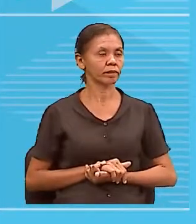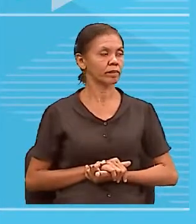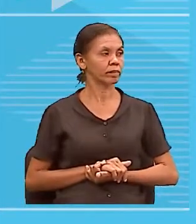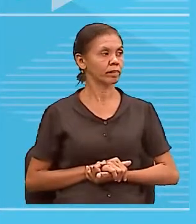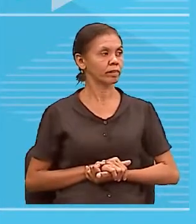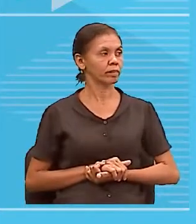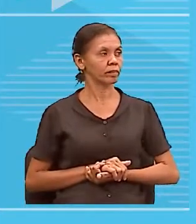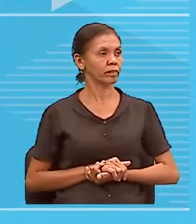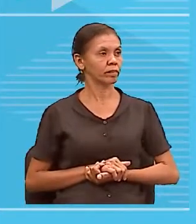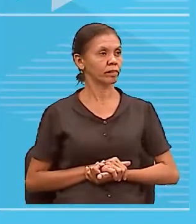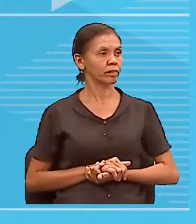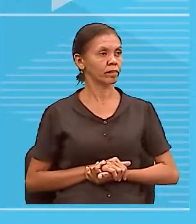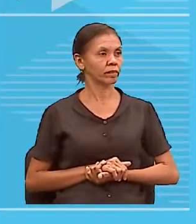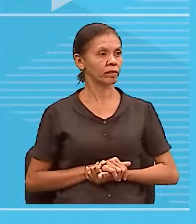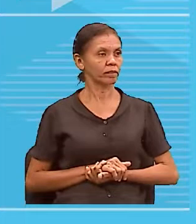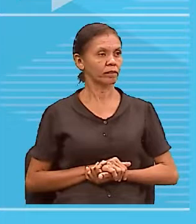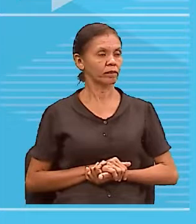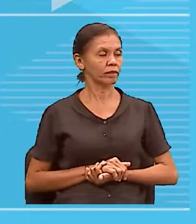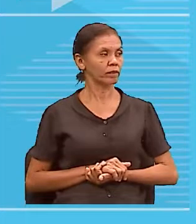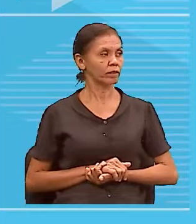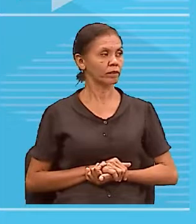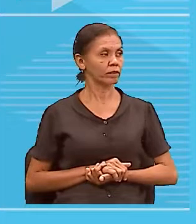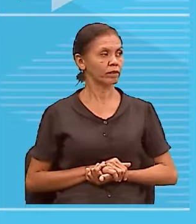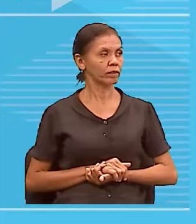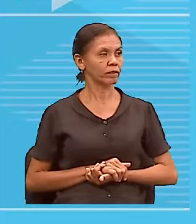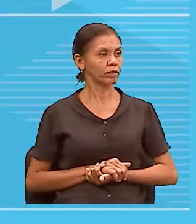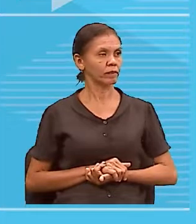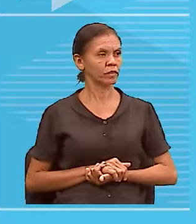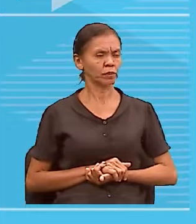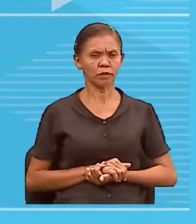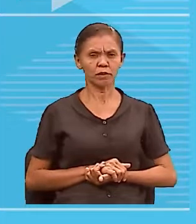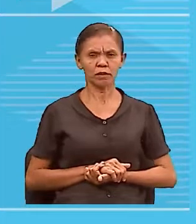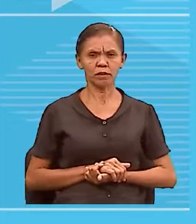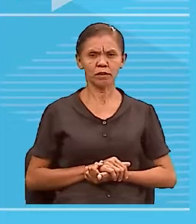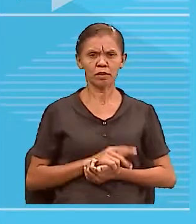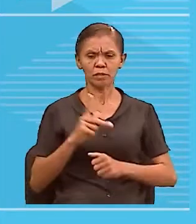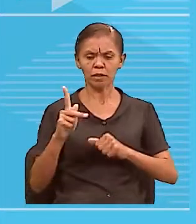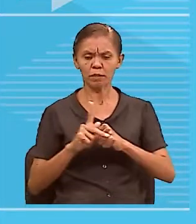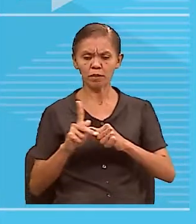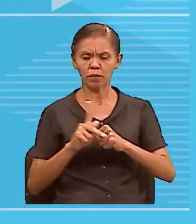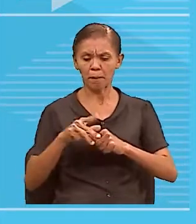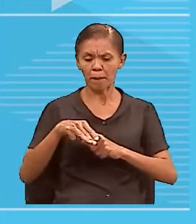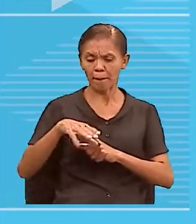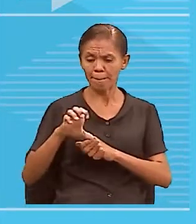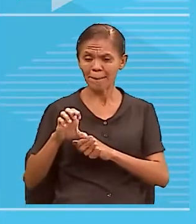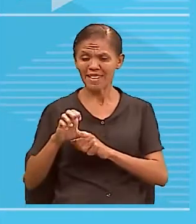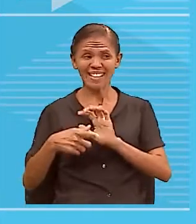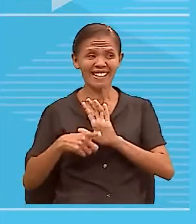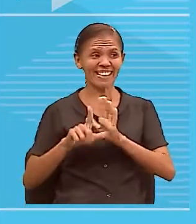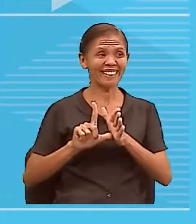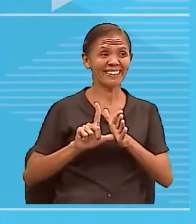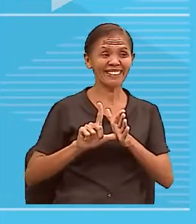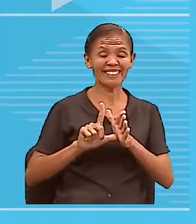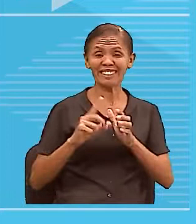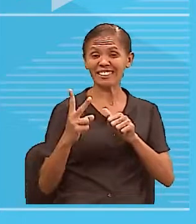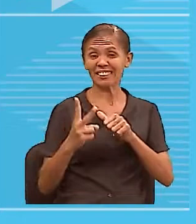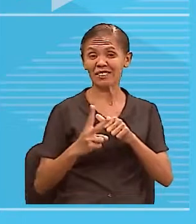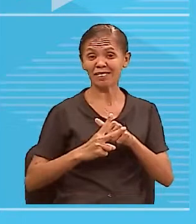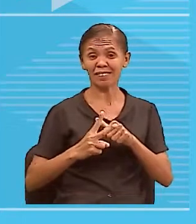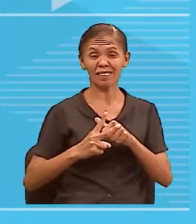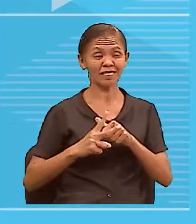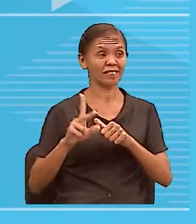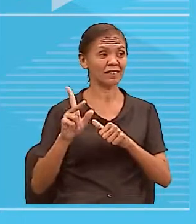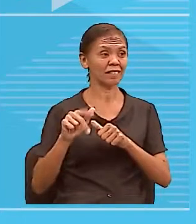comprei Como assim me comprei a pessoa se comprou não dá isso que a pessoa tá querendo dizer ela quer dizer que ela comprou para ela